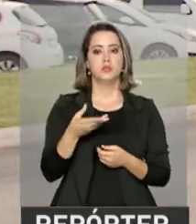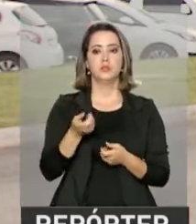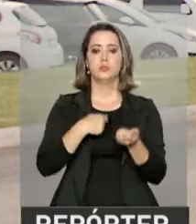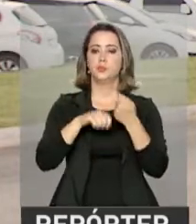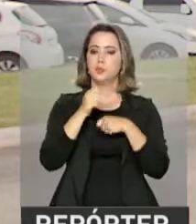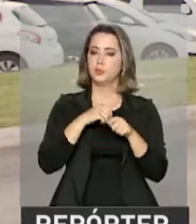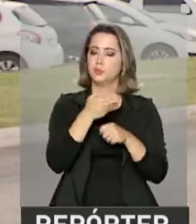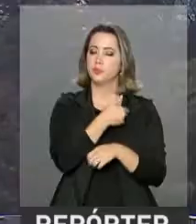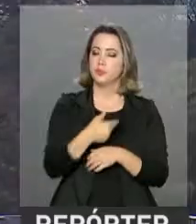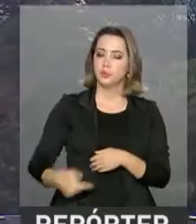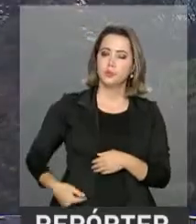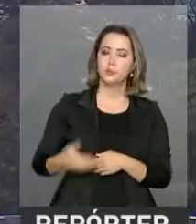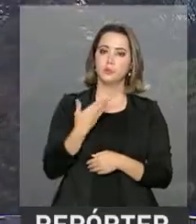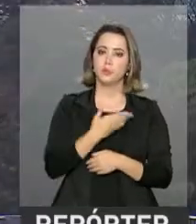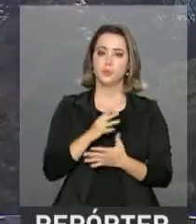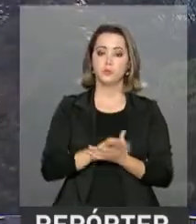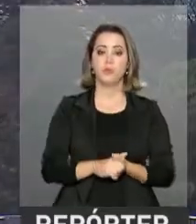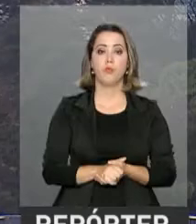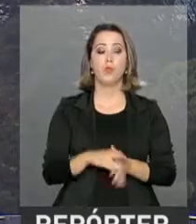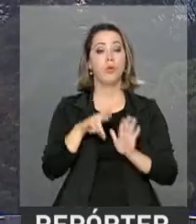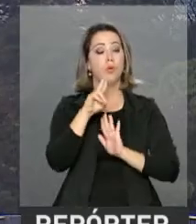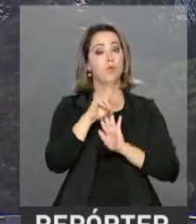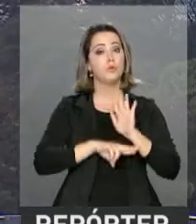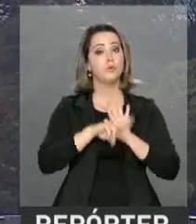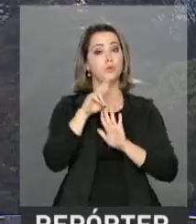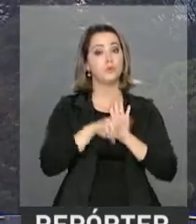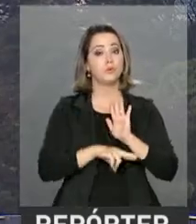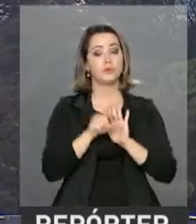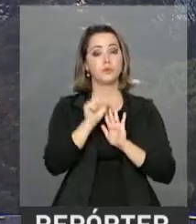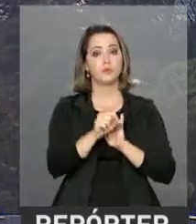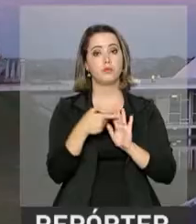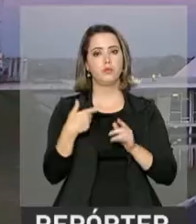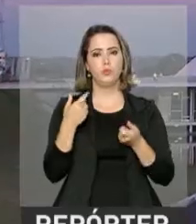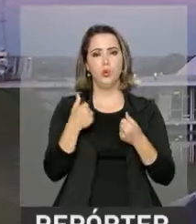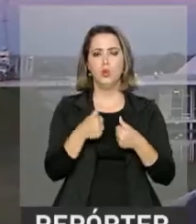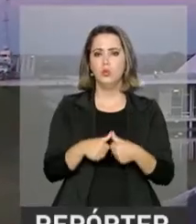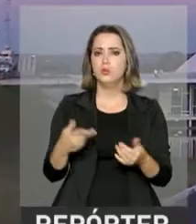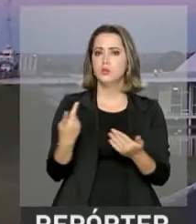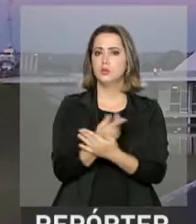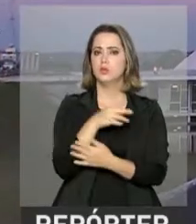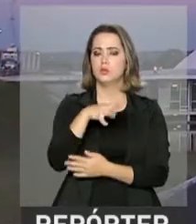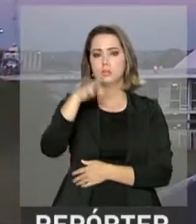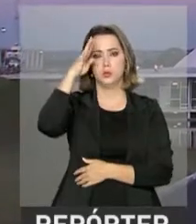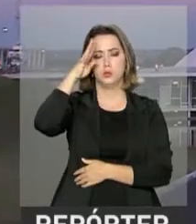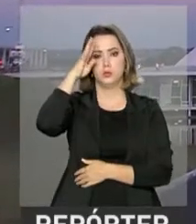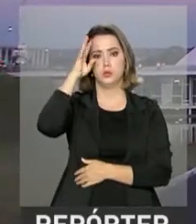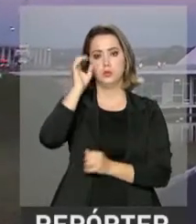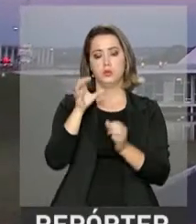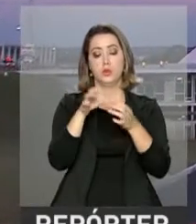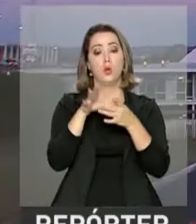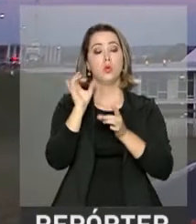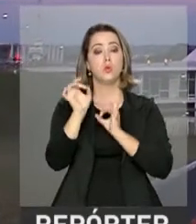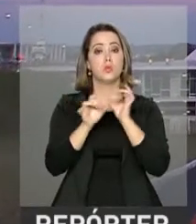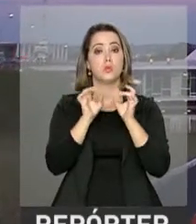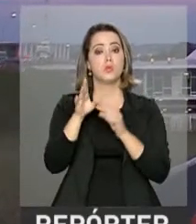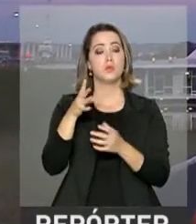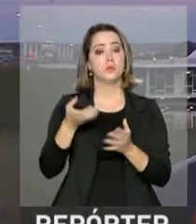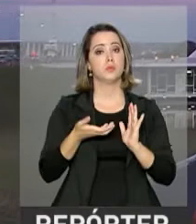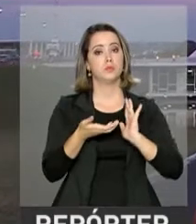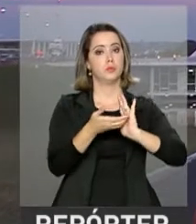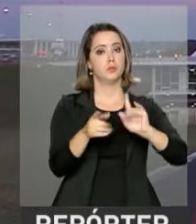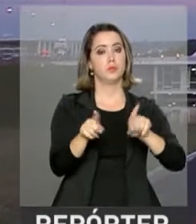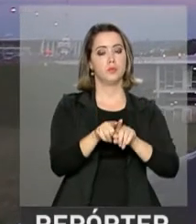públicos o relatório da reforma da previdência que deverá ser lido nesta quarta-feira na comissão especial da câmara também